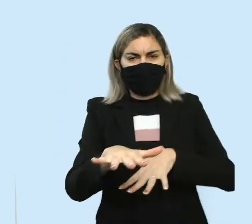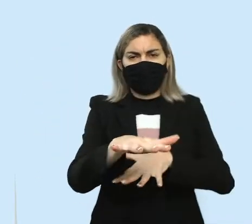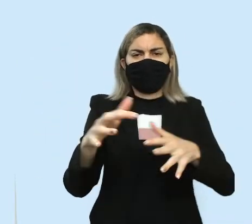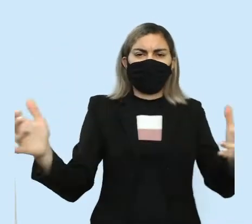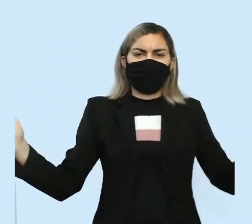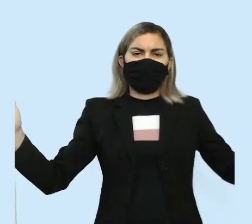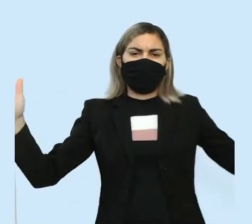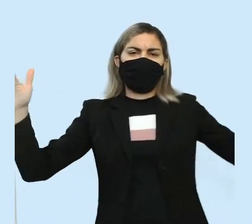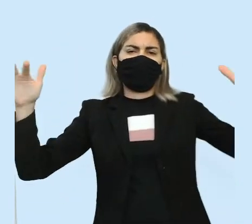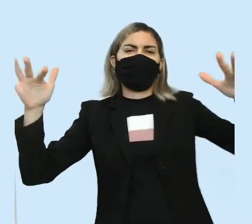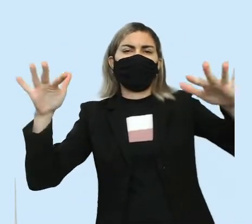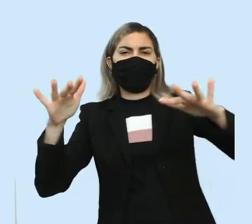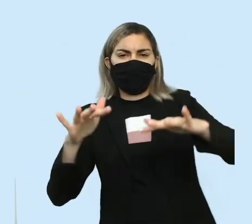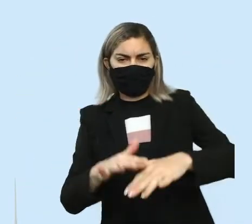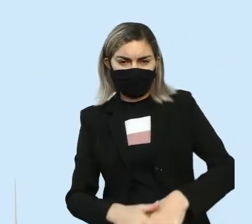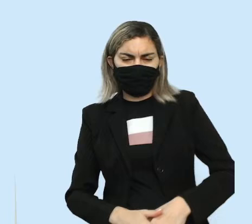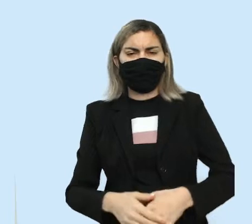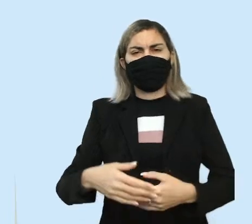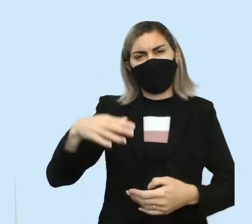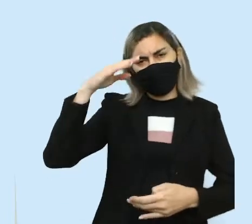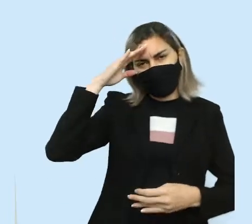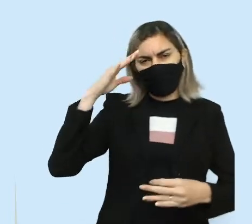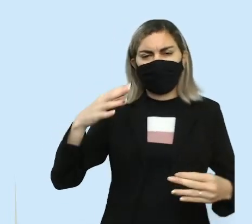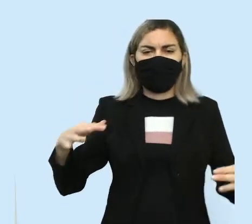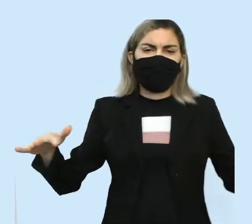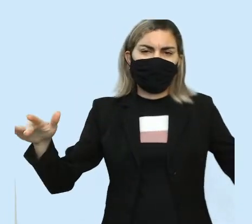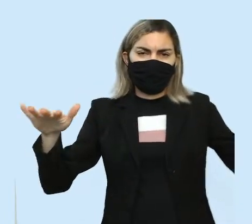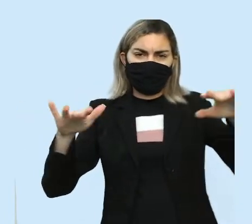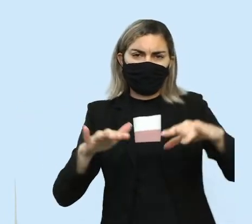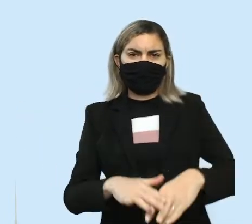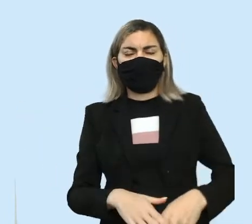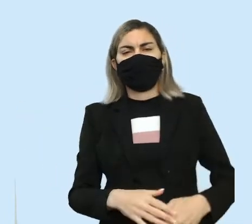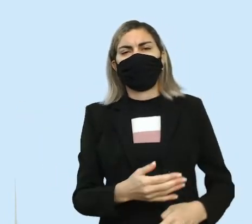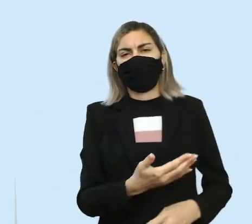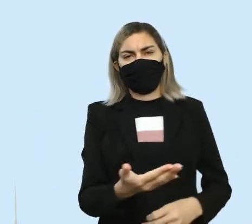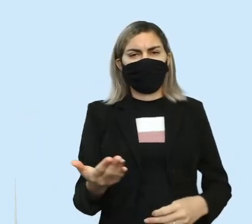tarde o mar vai fechar e pegar os soldados dos egípcios, etc.